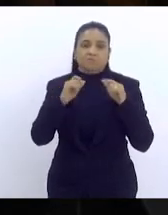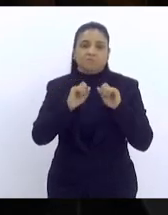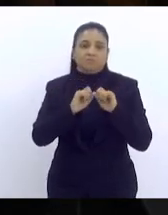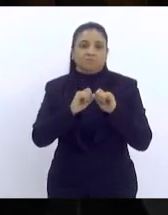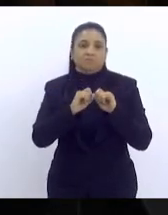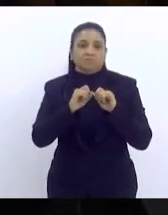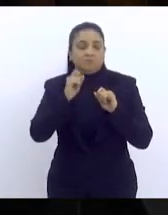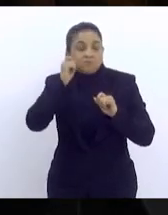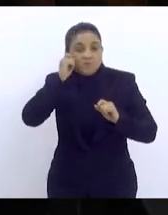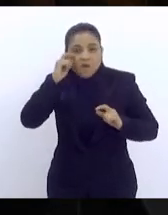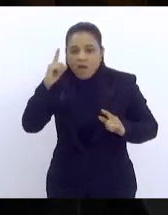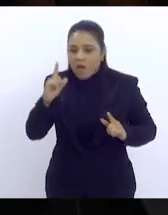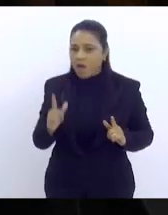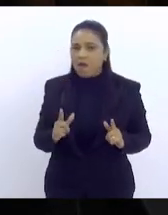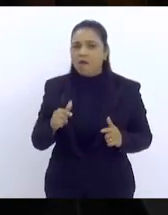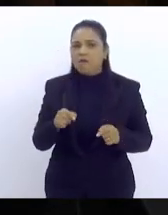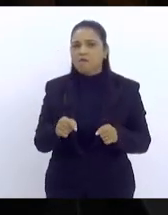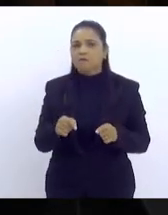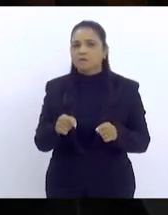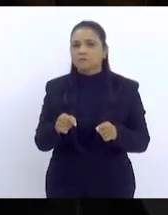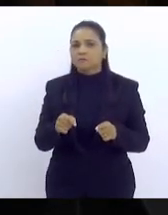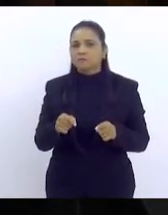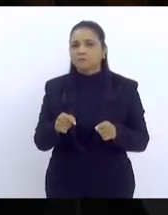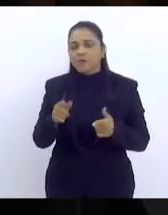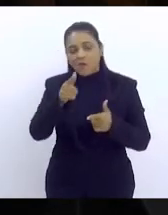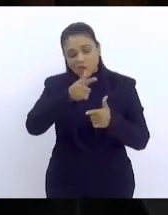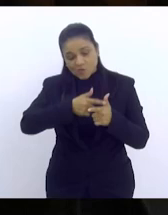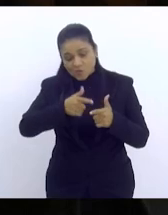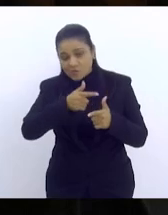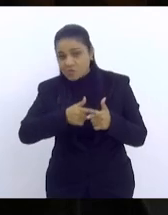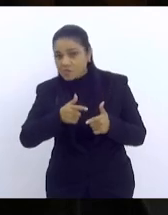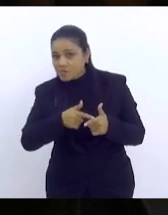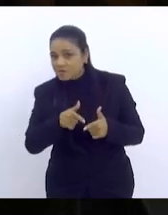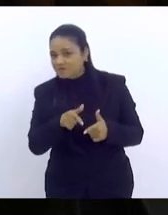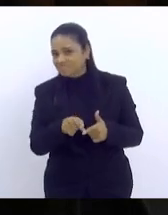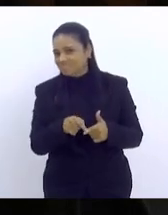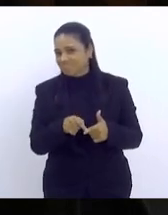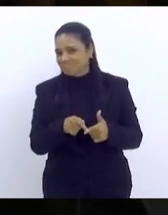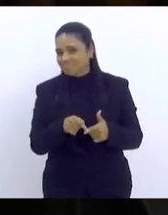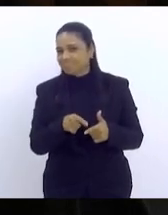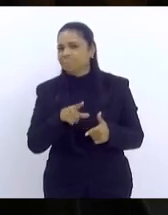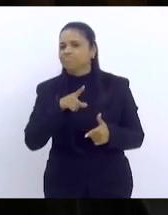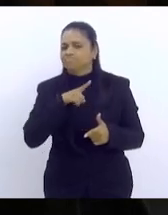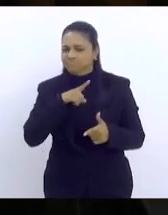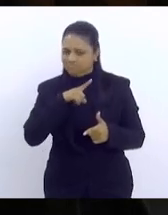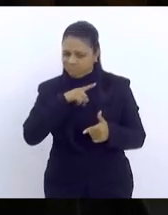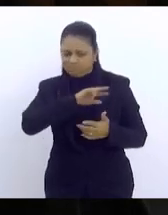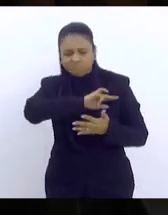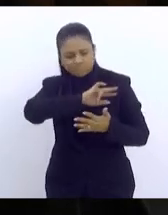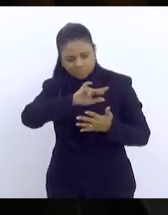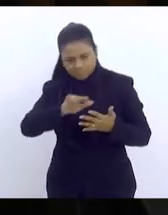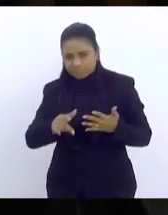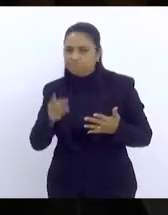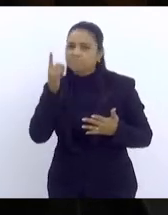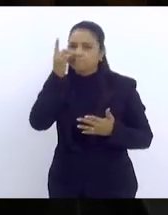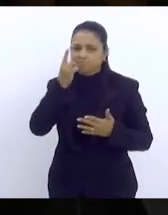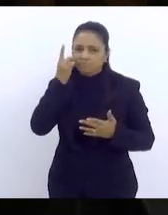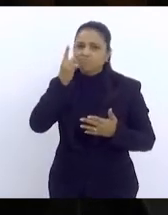em relação a esses problemas eu sei que tem muito Deputado